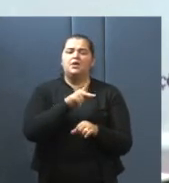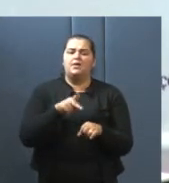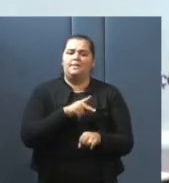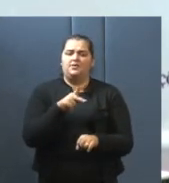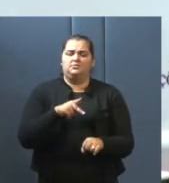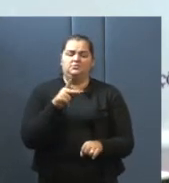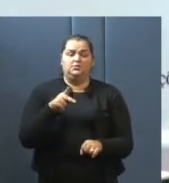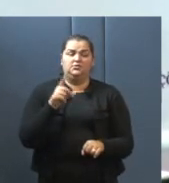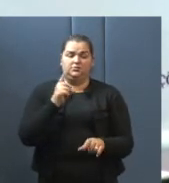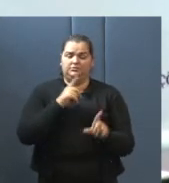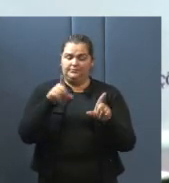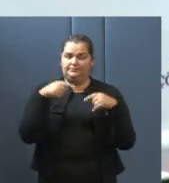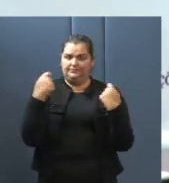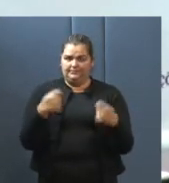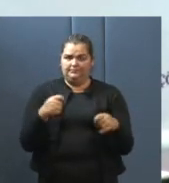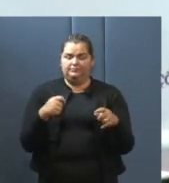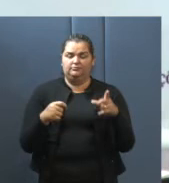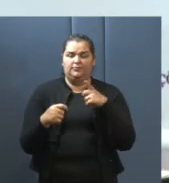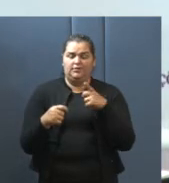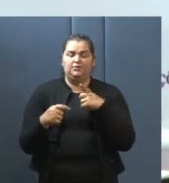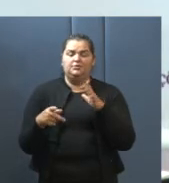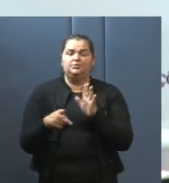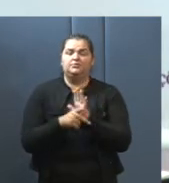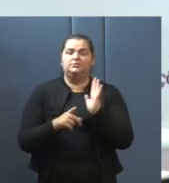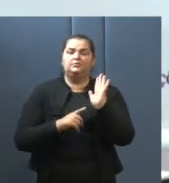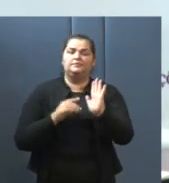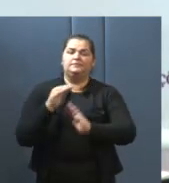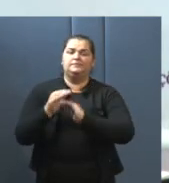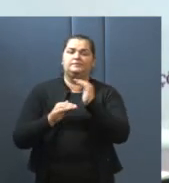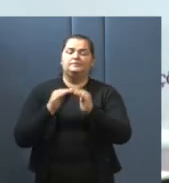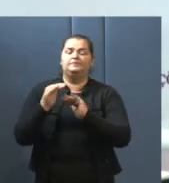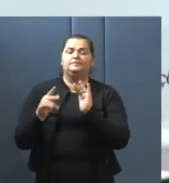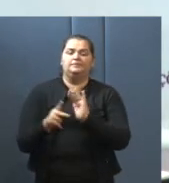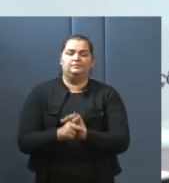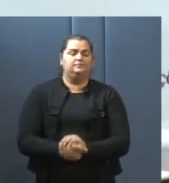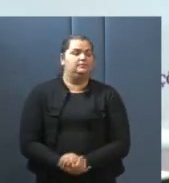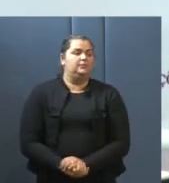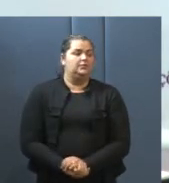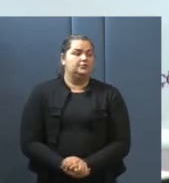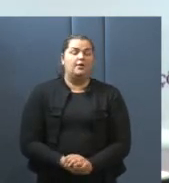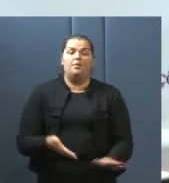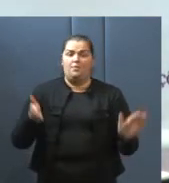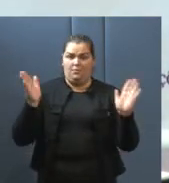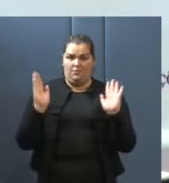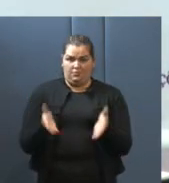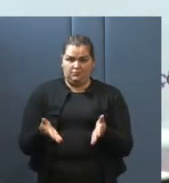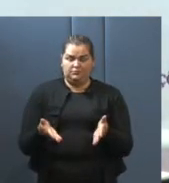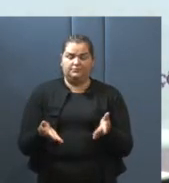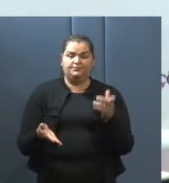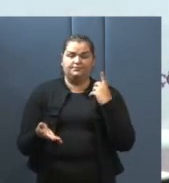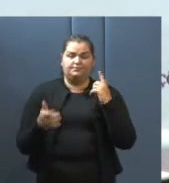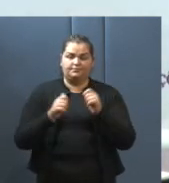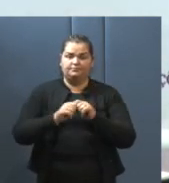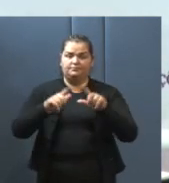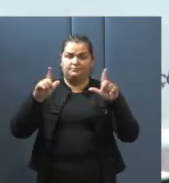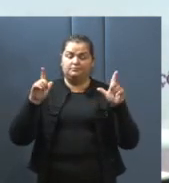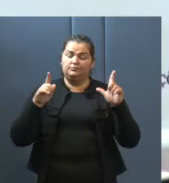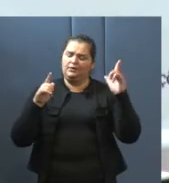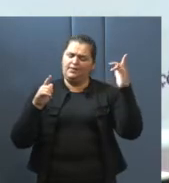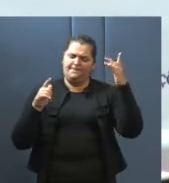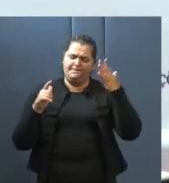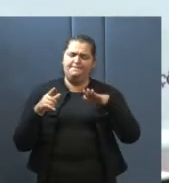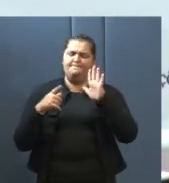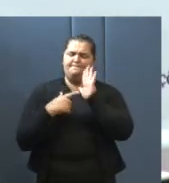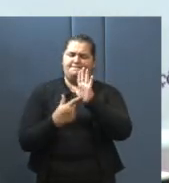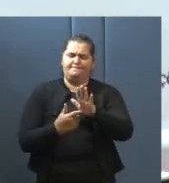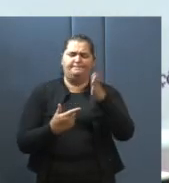coloca a necessidade do corpo de recuperação entrar em ação. Então, hoje, a nossa exposição principal